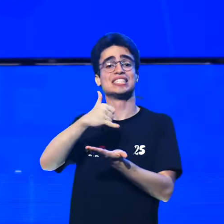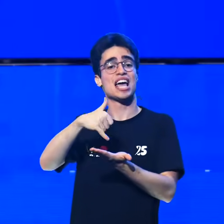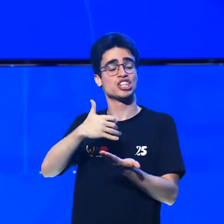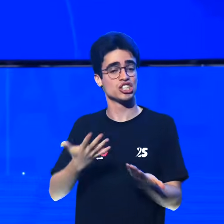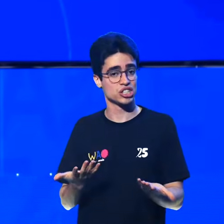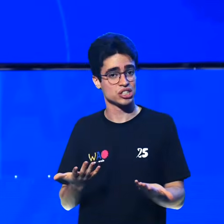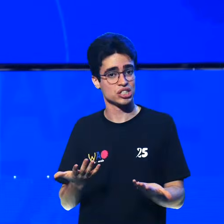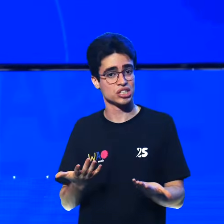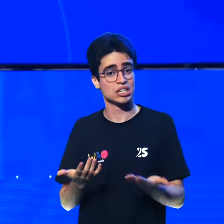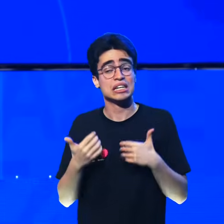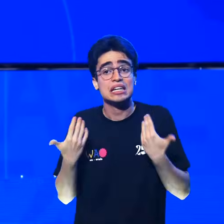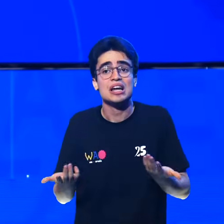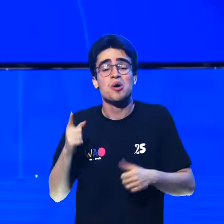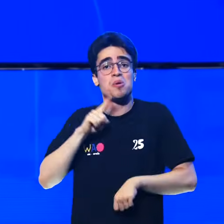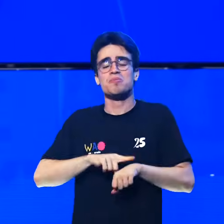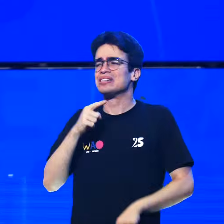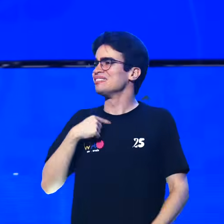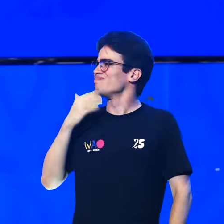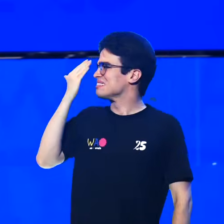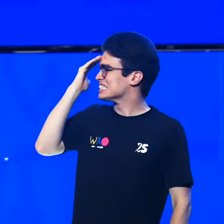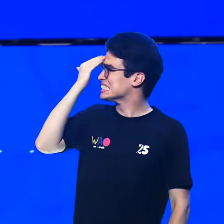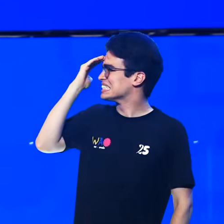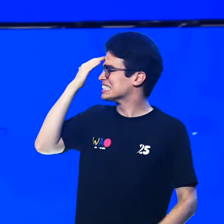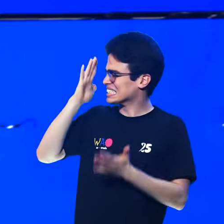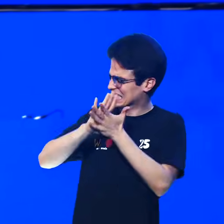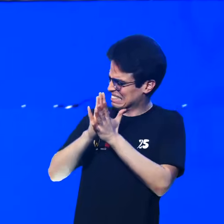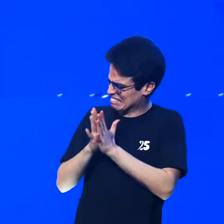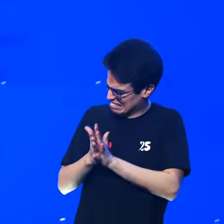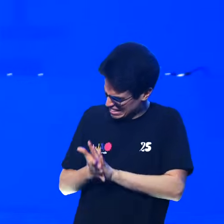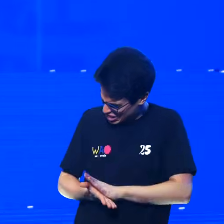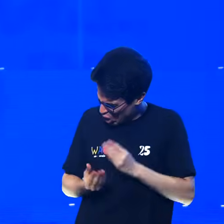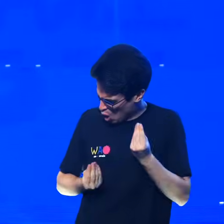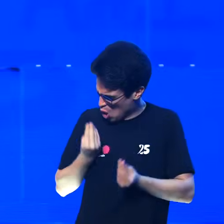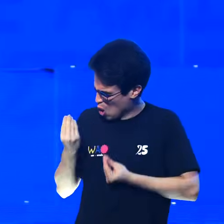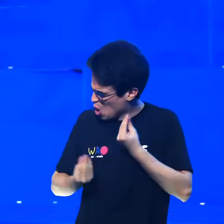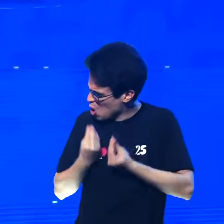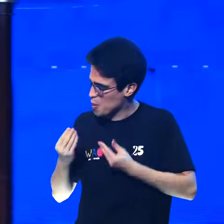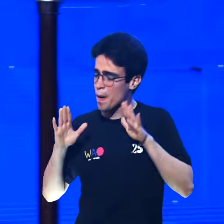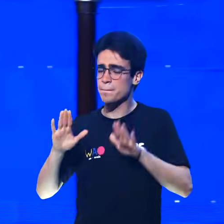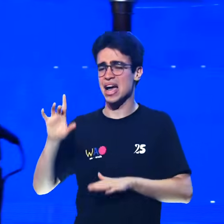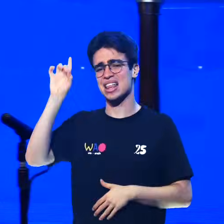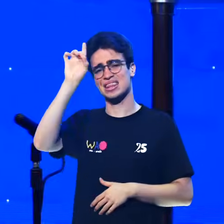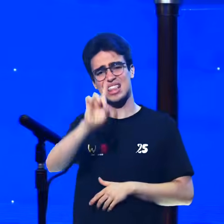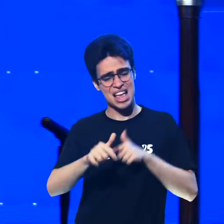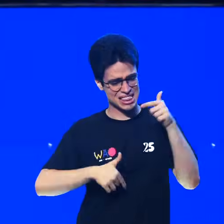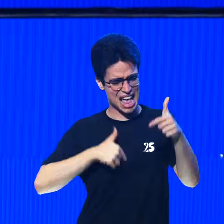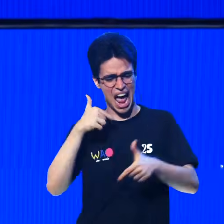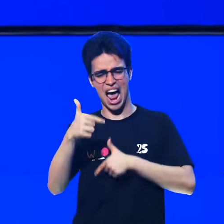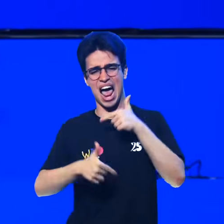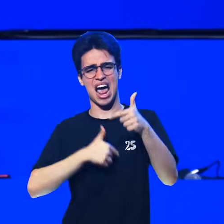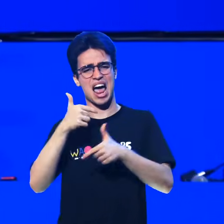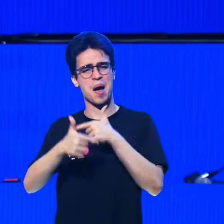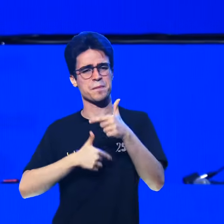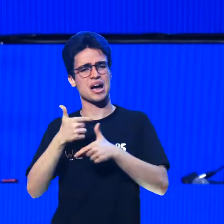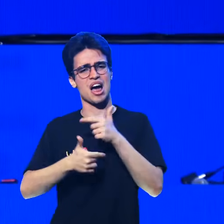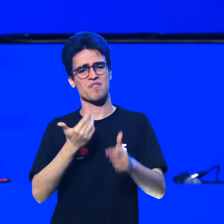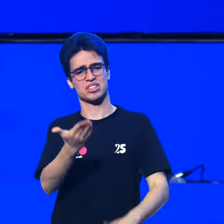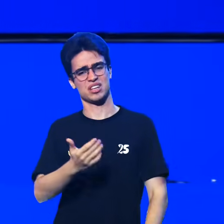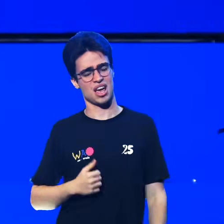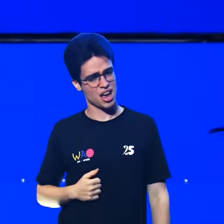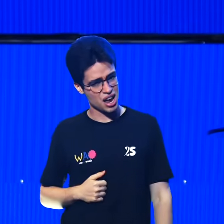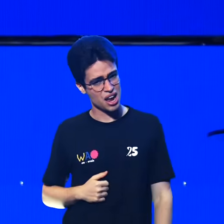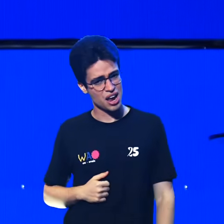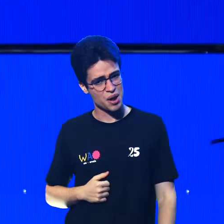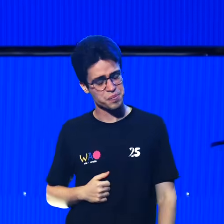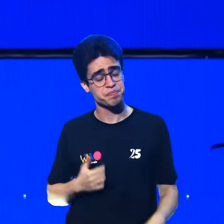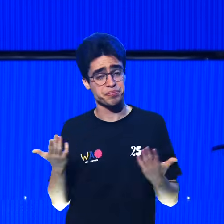entende. Mesmo no meio de processos que você não entende, Deus está trabalhando o movimento dEle. E eu me lembro que a